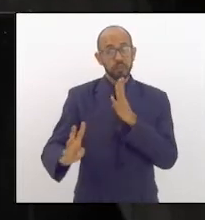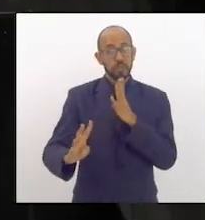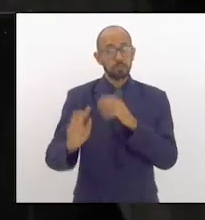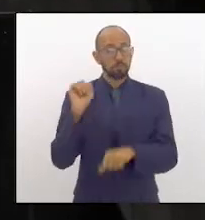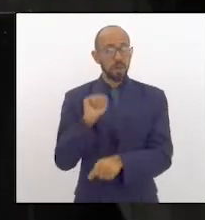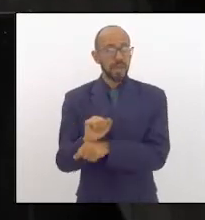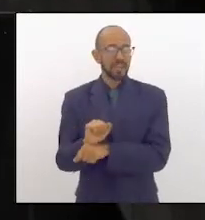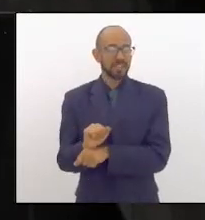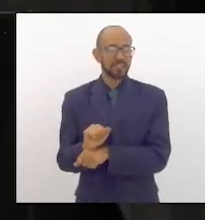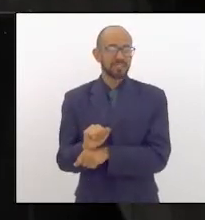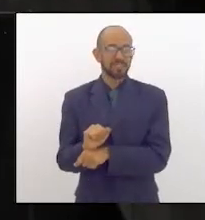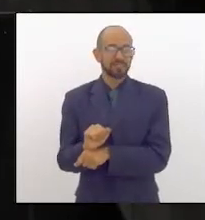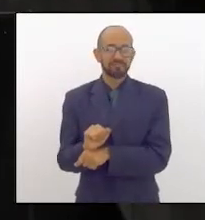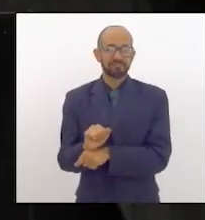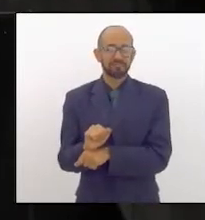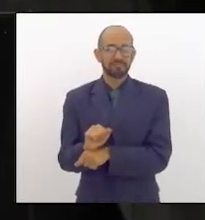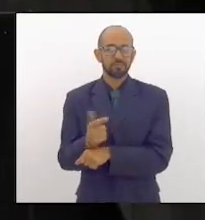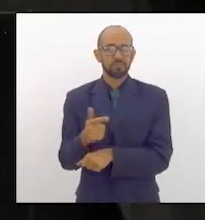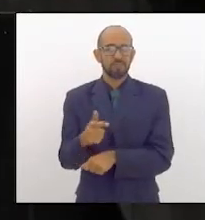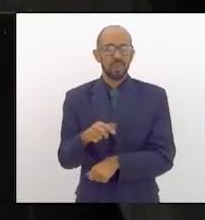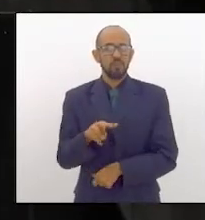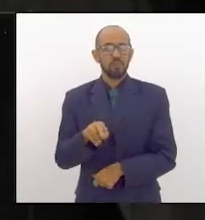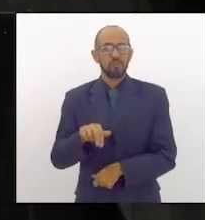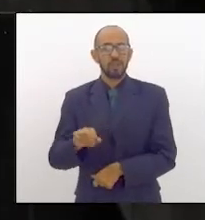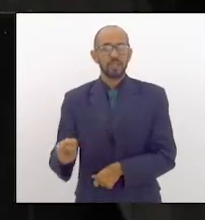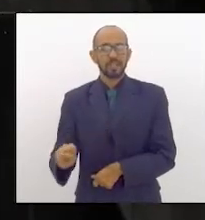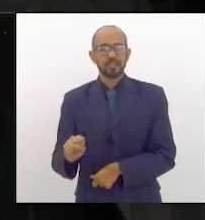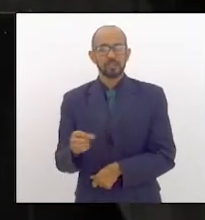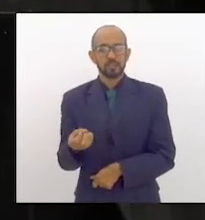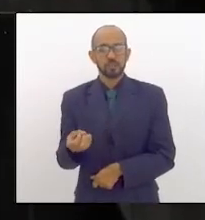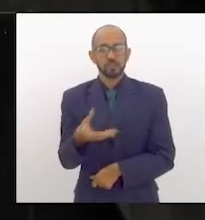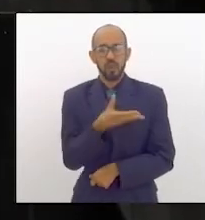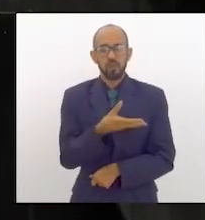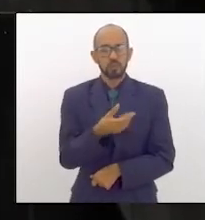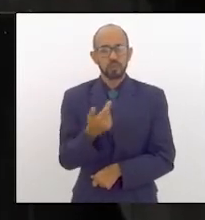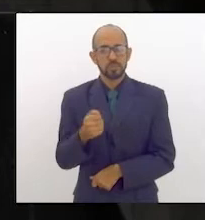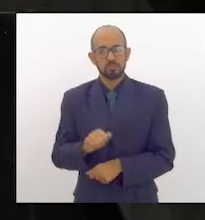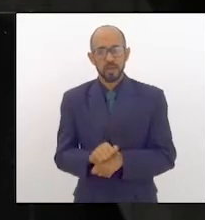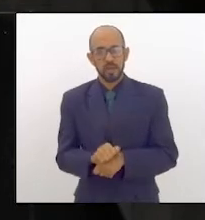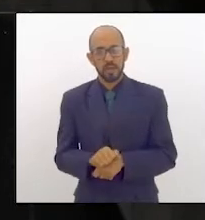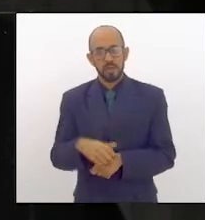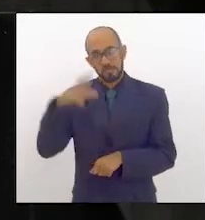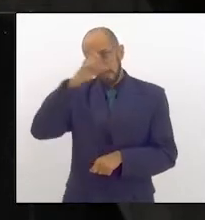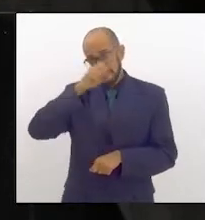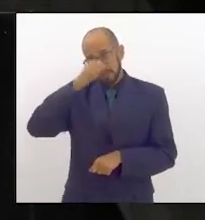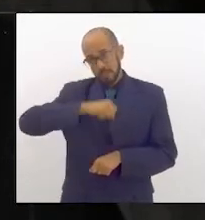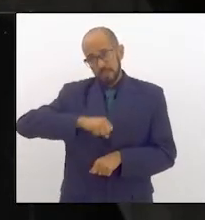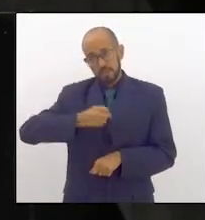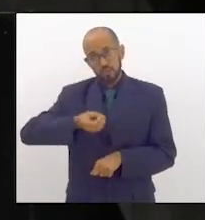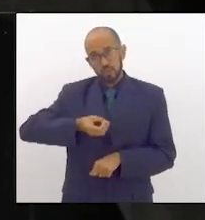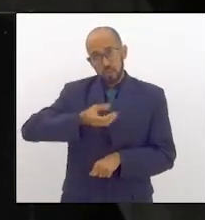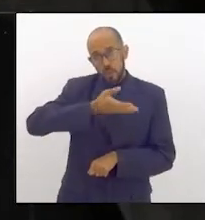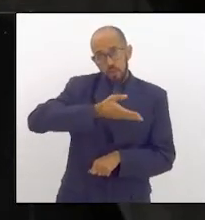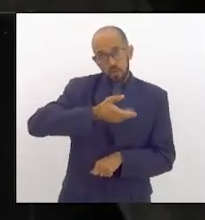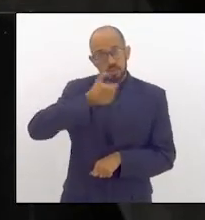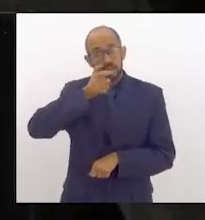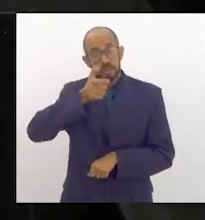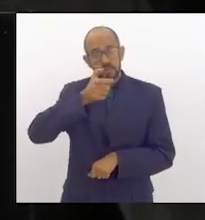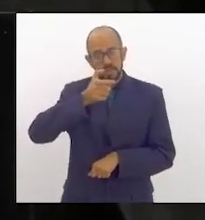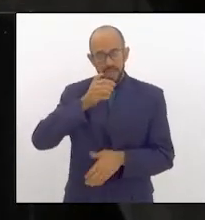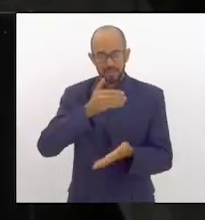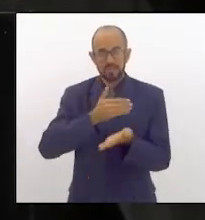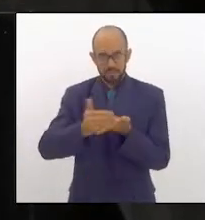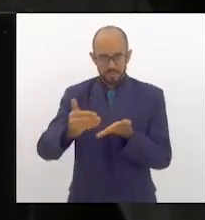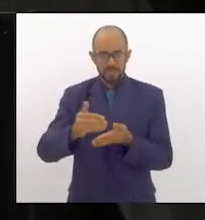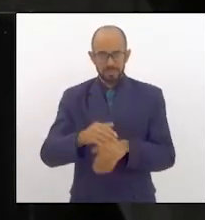e não se abrem novas vagas para novos jovens aprendizes em novos rapazes e moças aprendizes interessados em Entrar